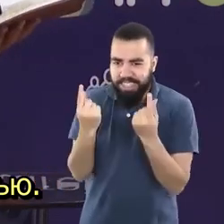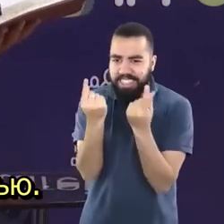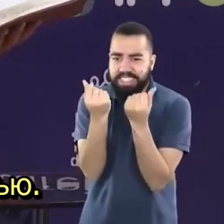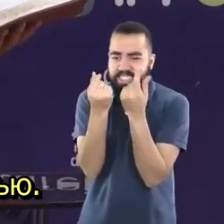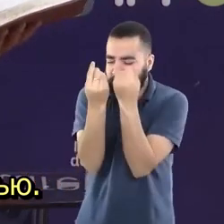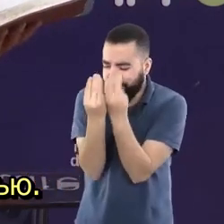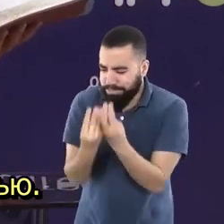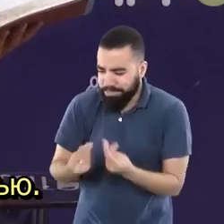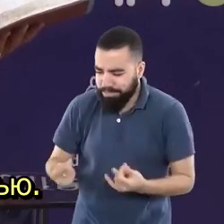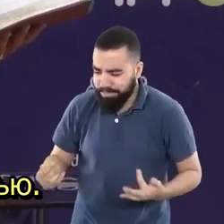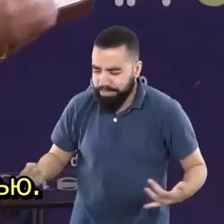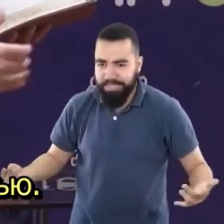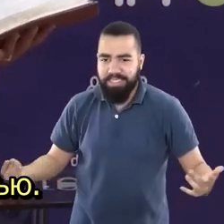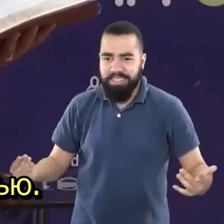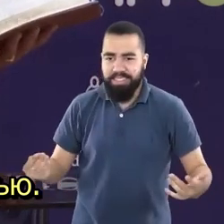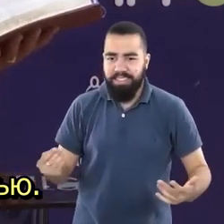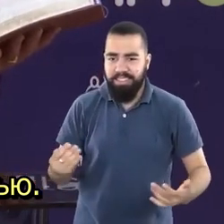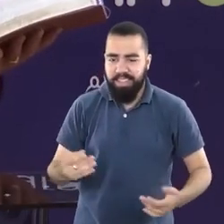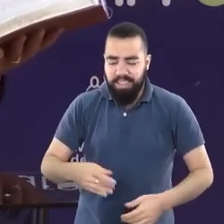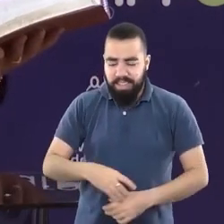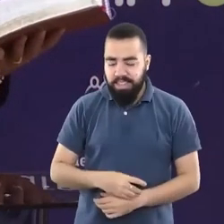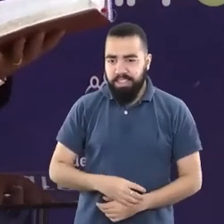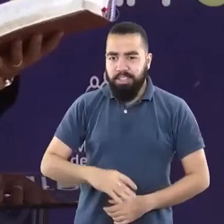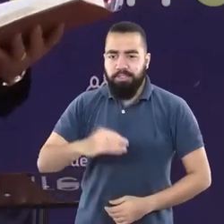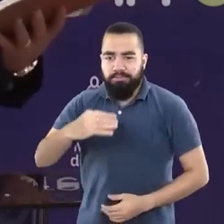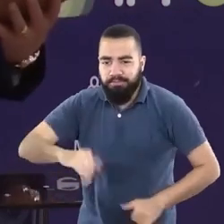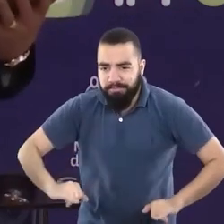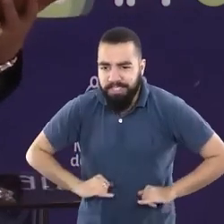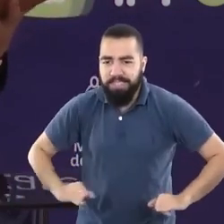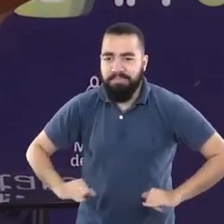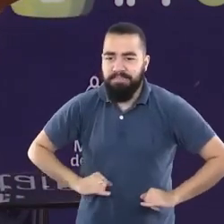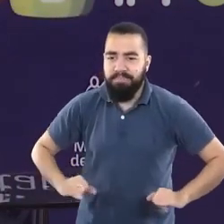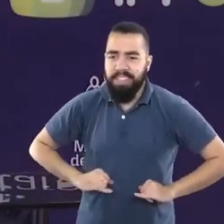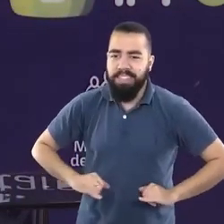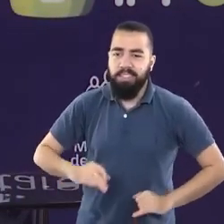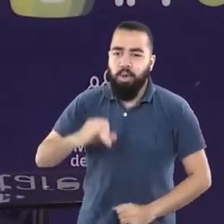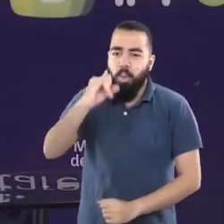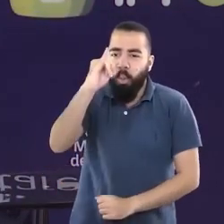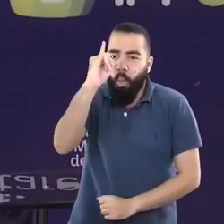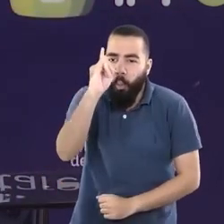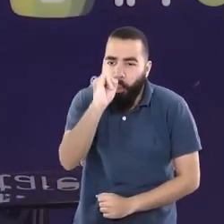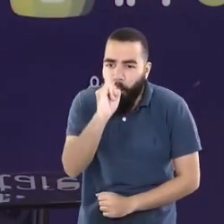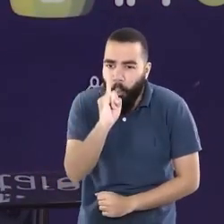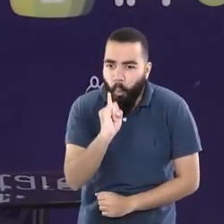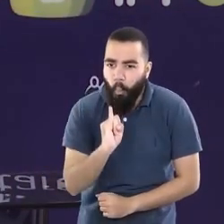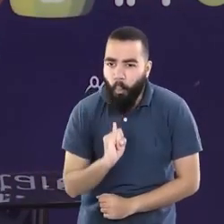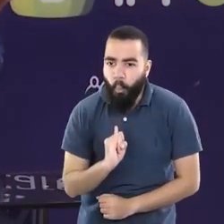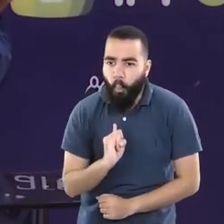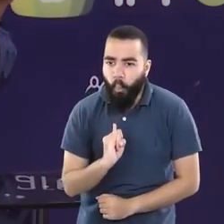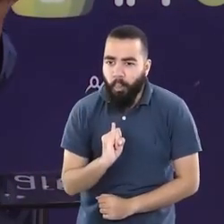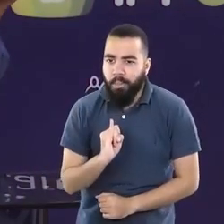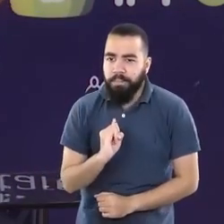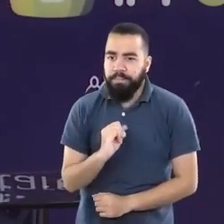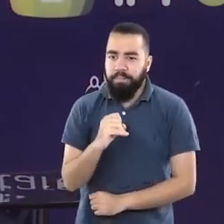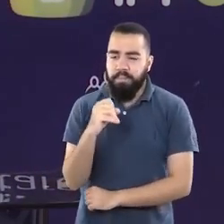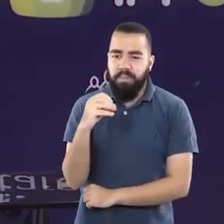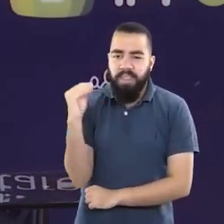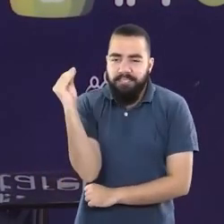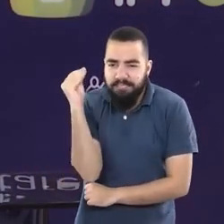precisa enfrentar uma amarga enfermidade. Ele vai ficando magro, magérrimo,